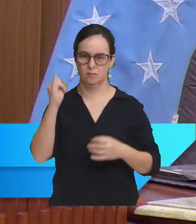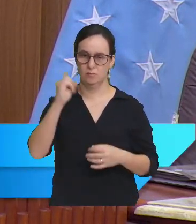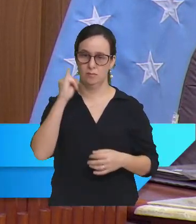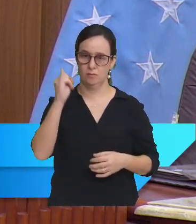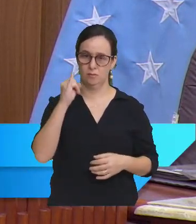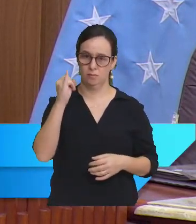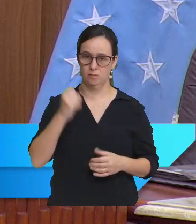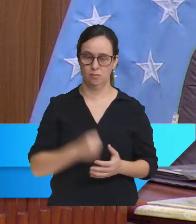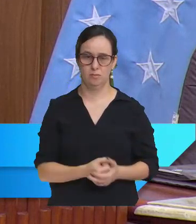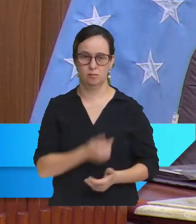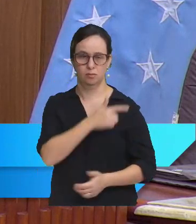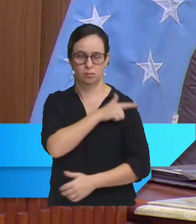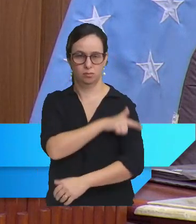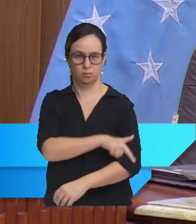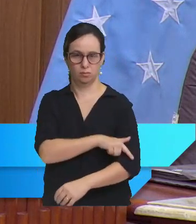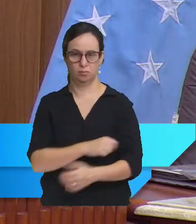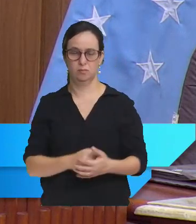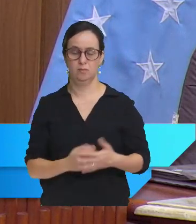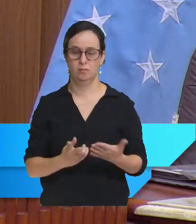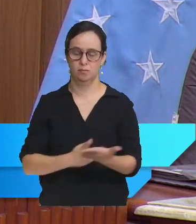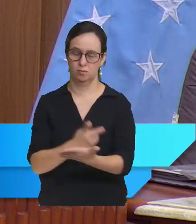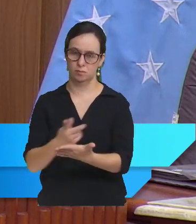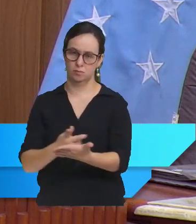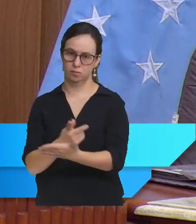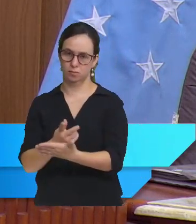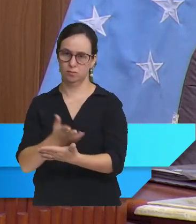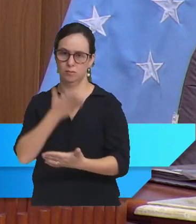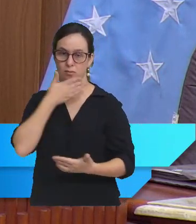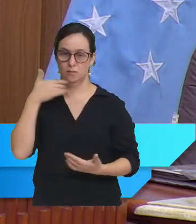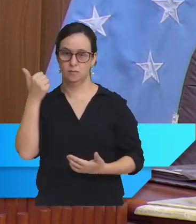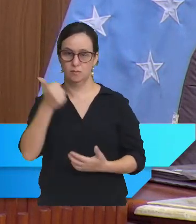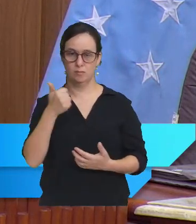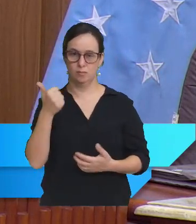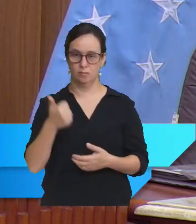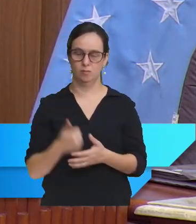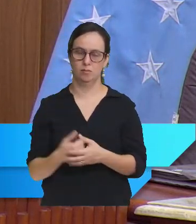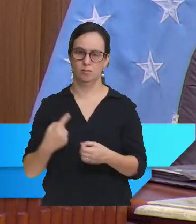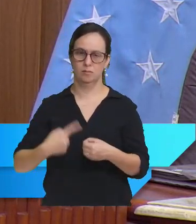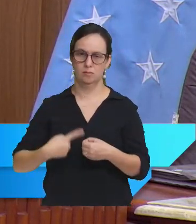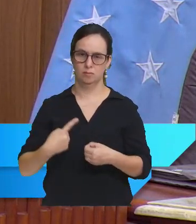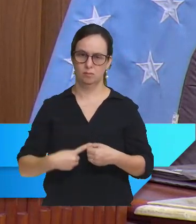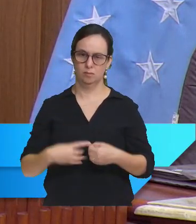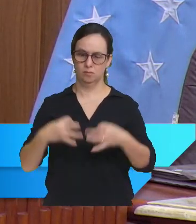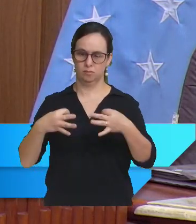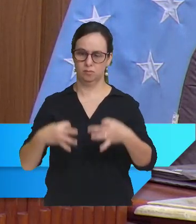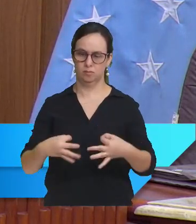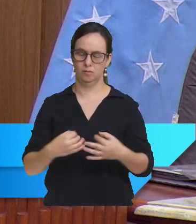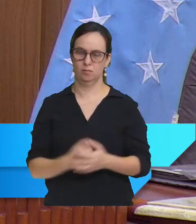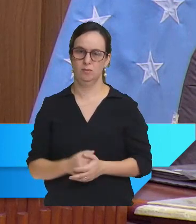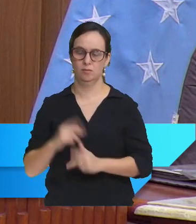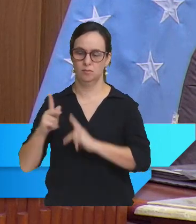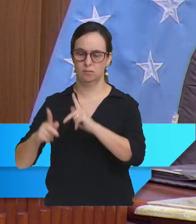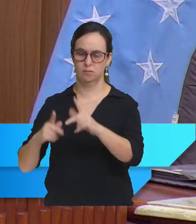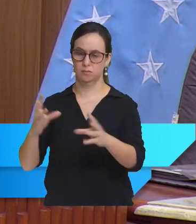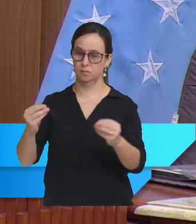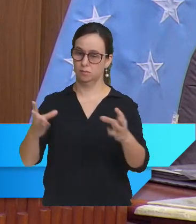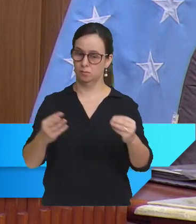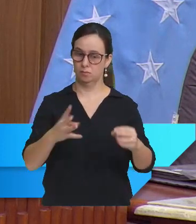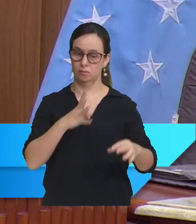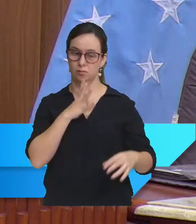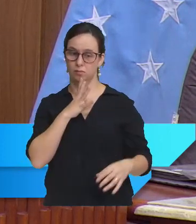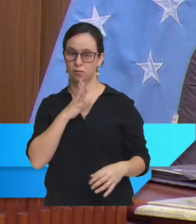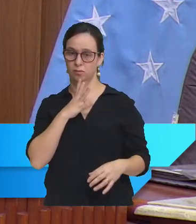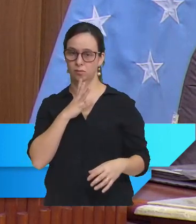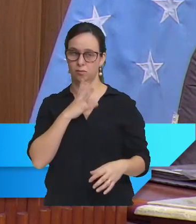íntegro, lutando pelo que é certo na cidade, e eu acho que a população de Assis reconheceu isso. A população de Assis